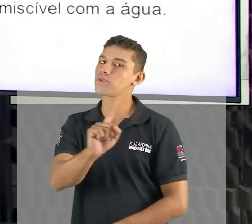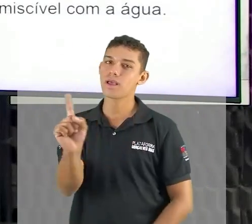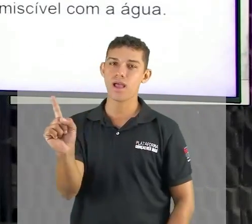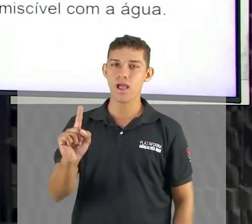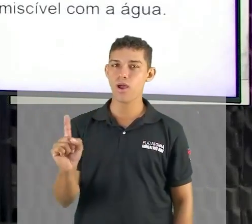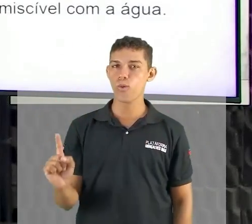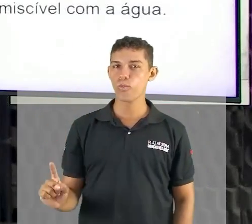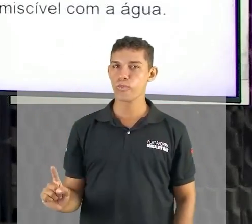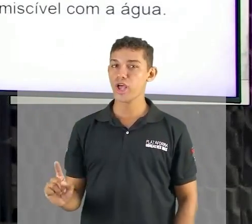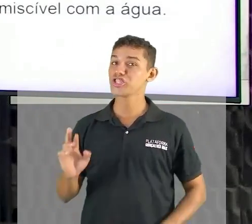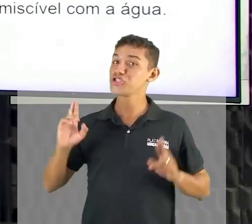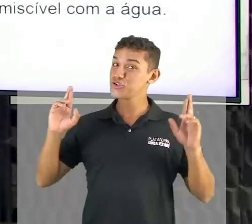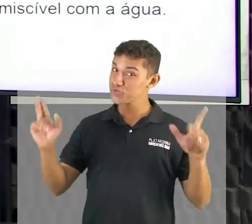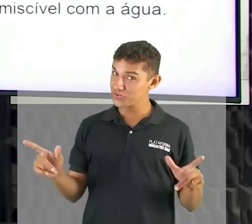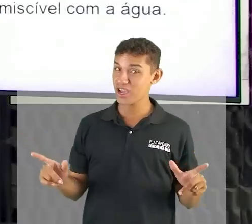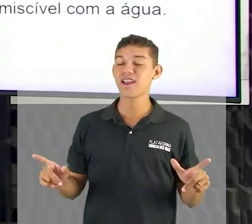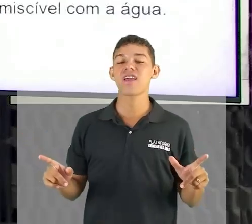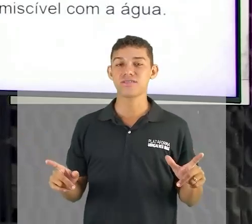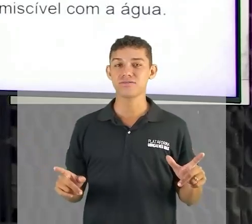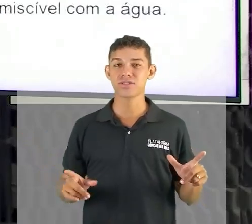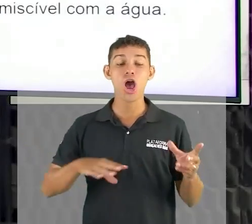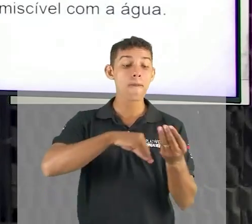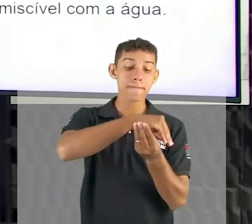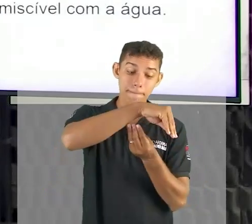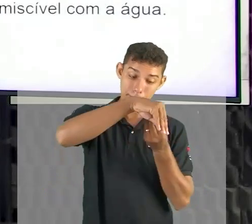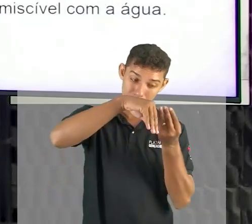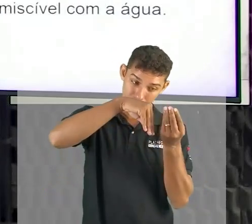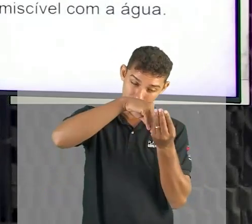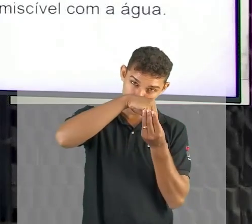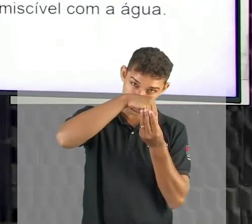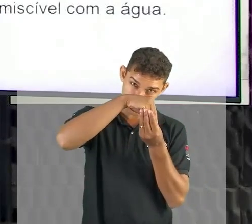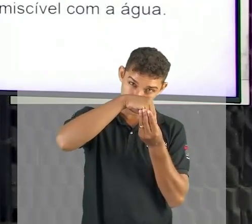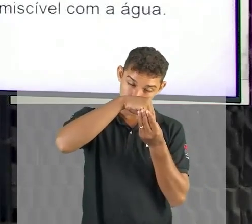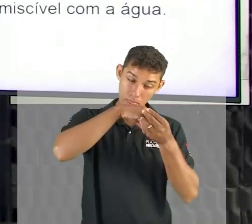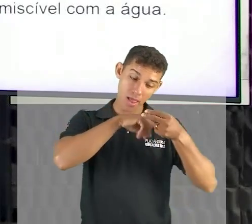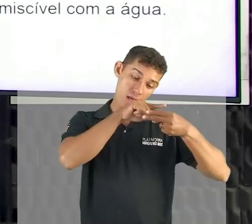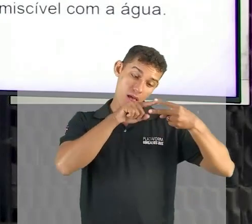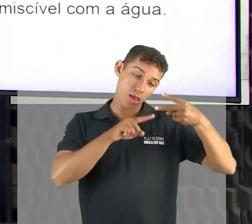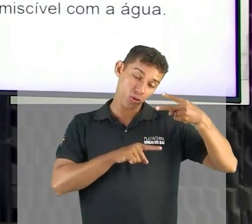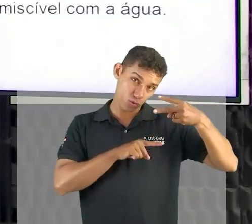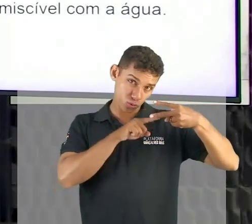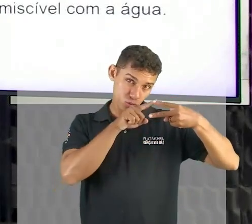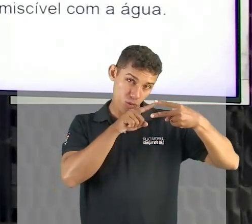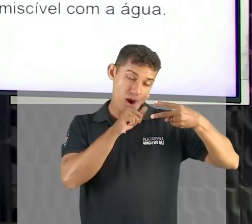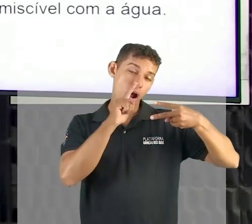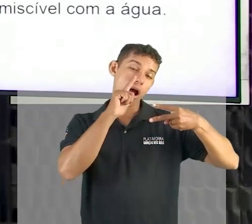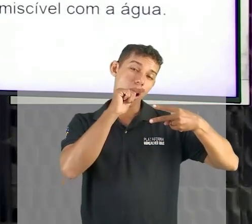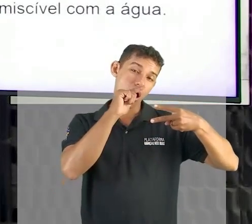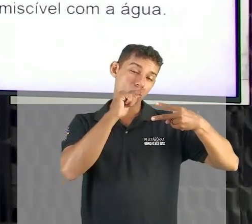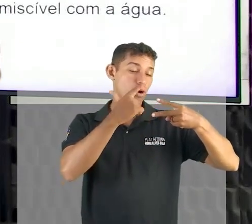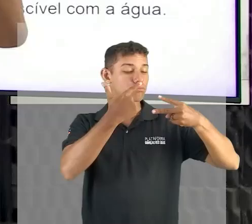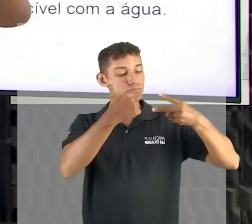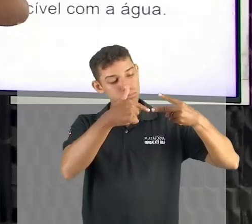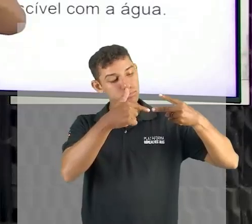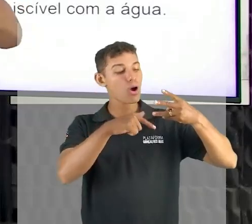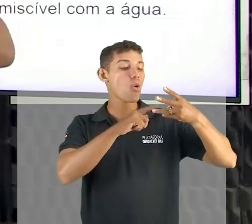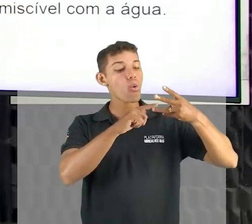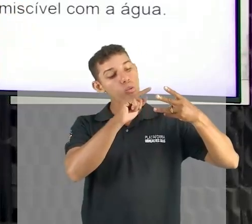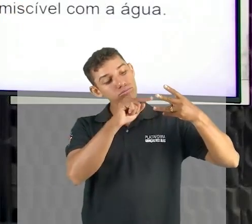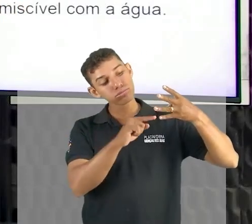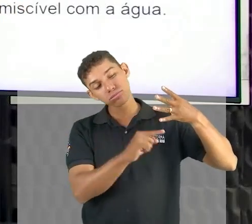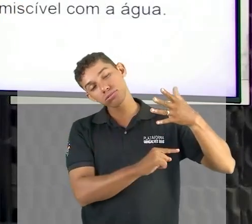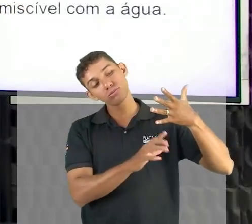diferente. Porque mistura é quando tu pega duas ou mais substâncias e coloca no